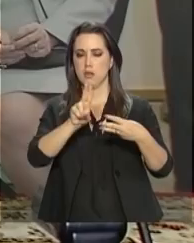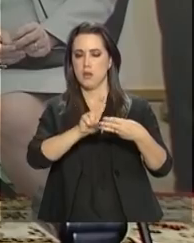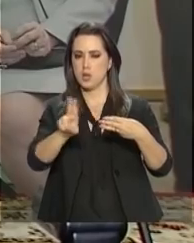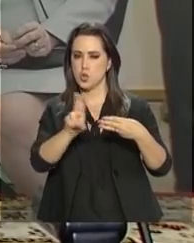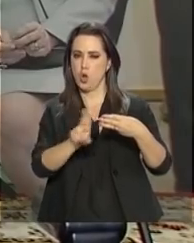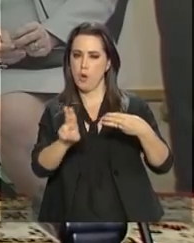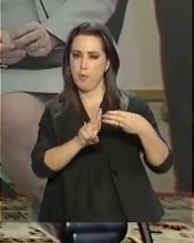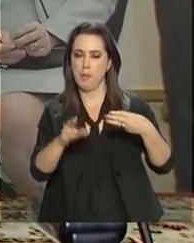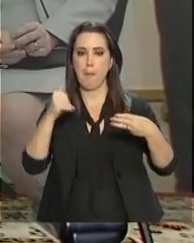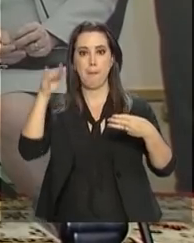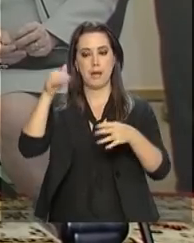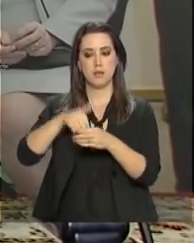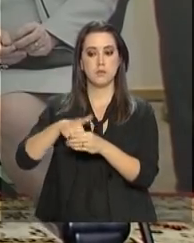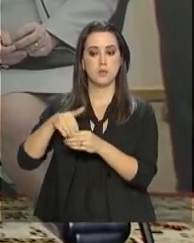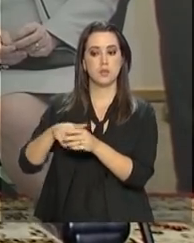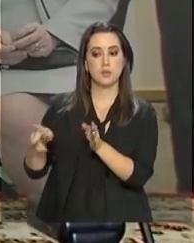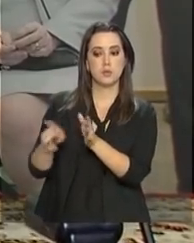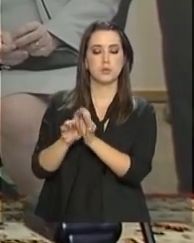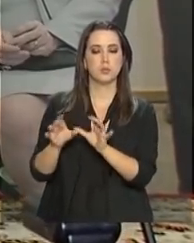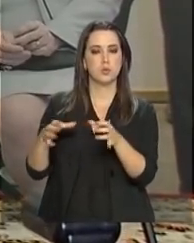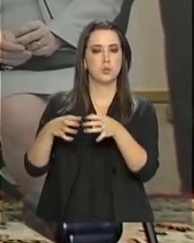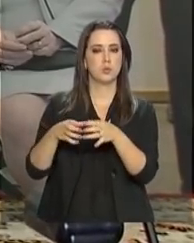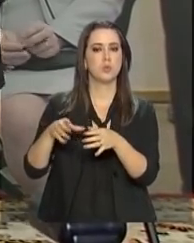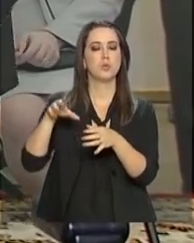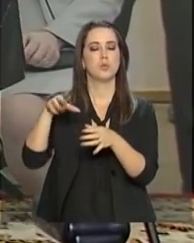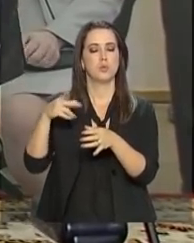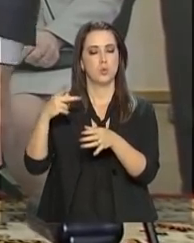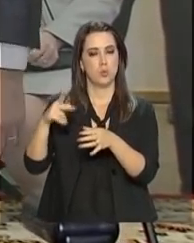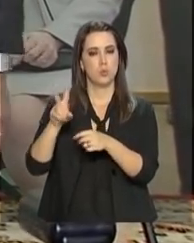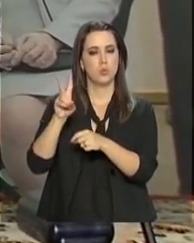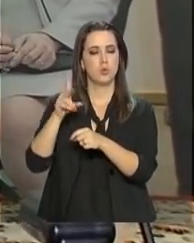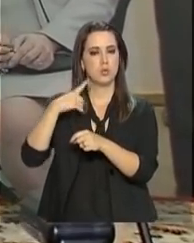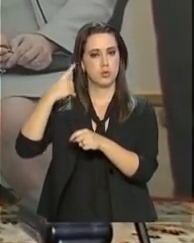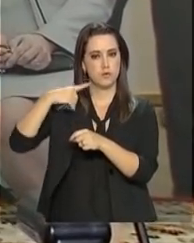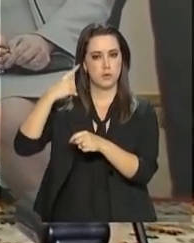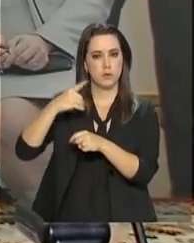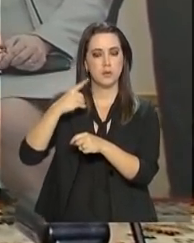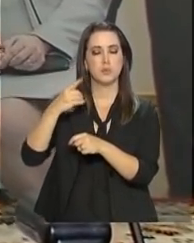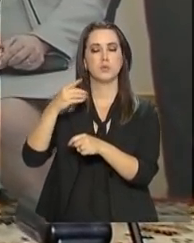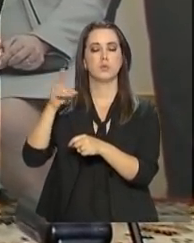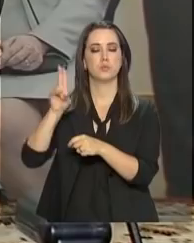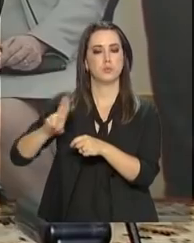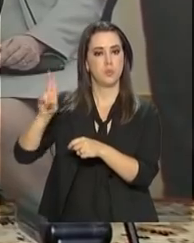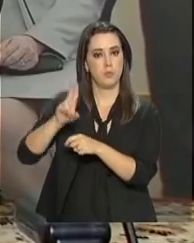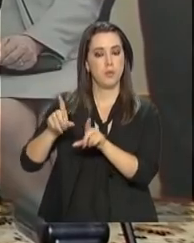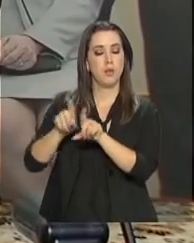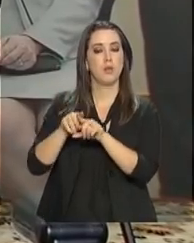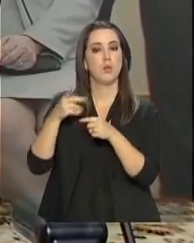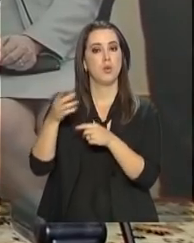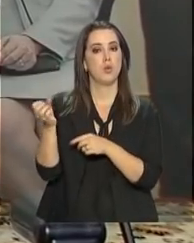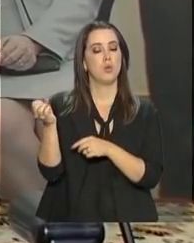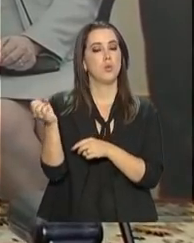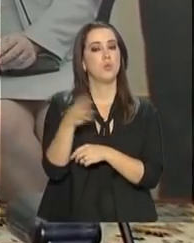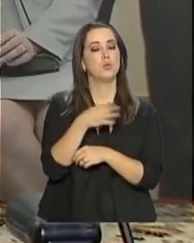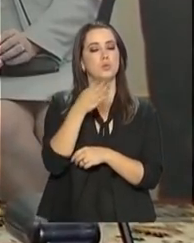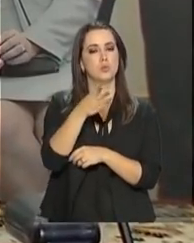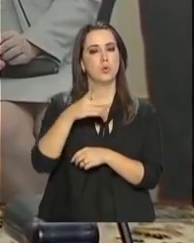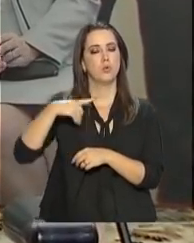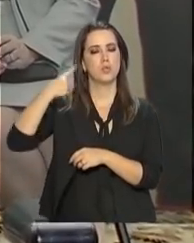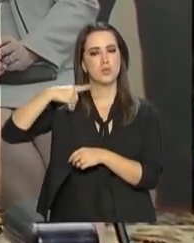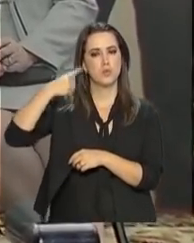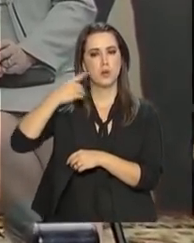votados pelos próprios integrantes da defensoria pública da união o novo defensor público-geral federal